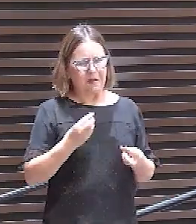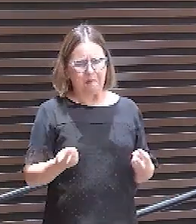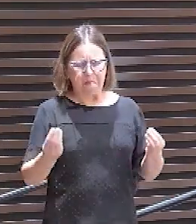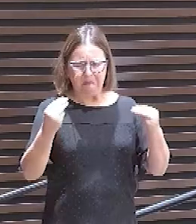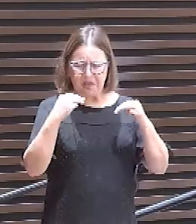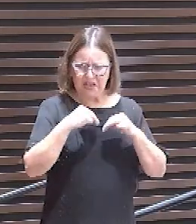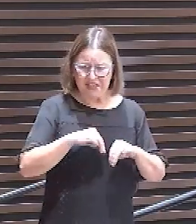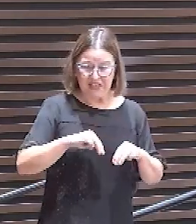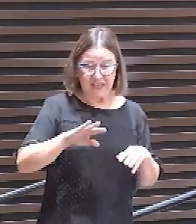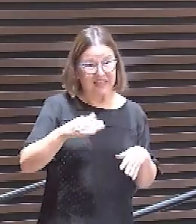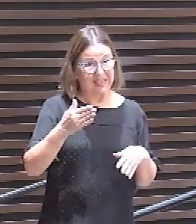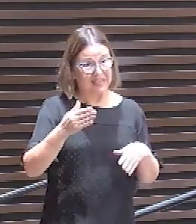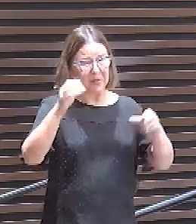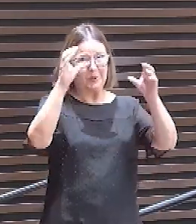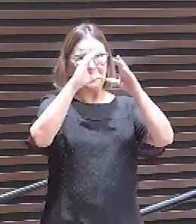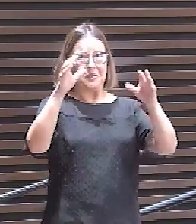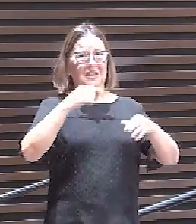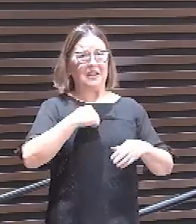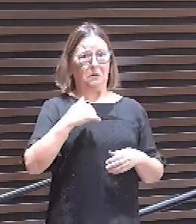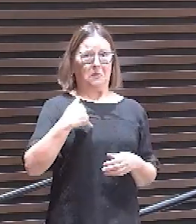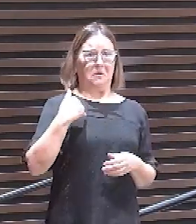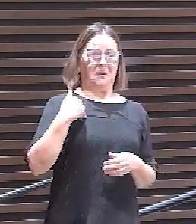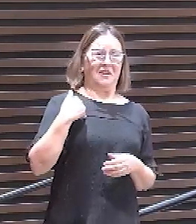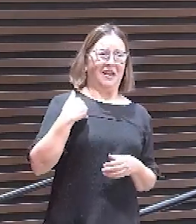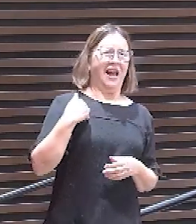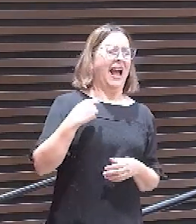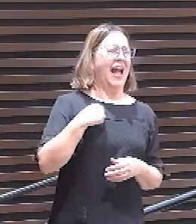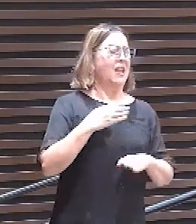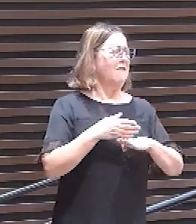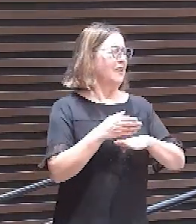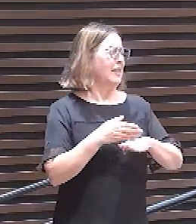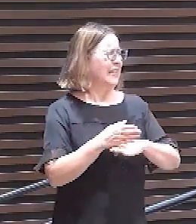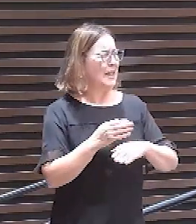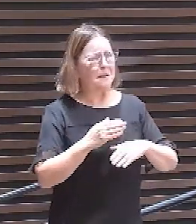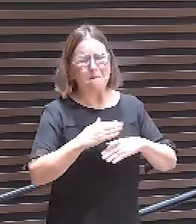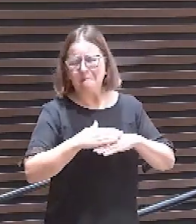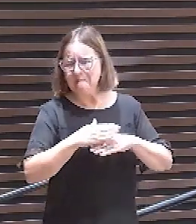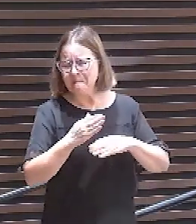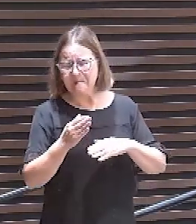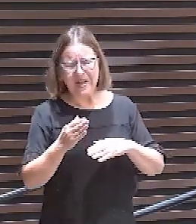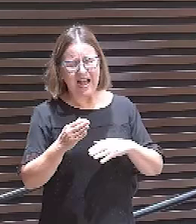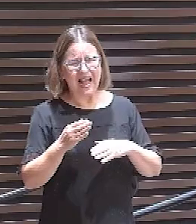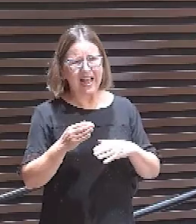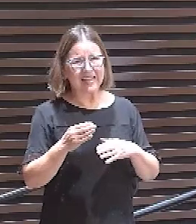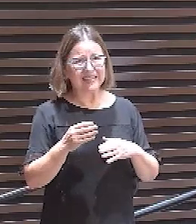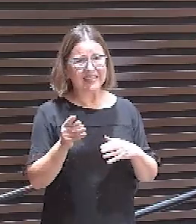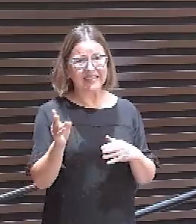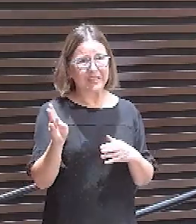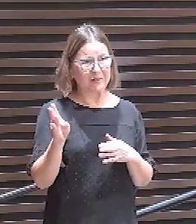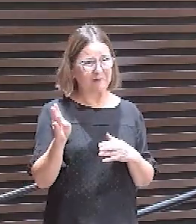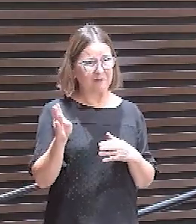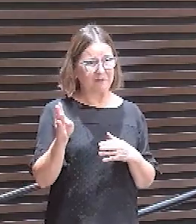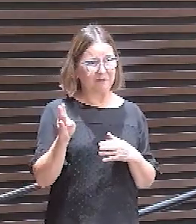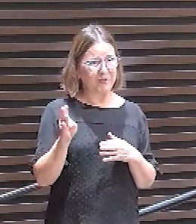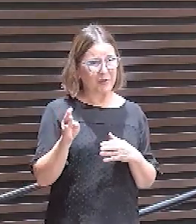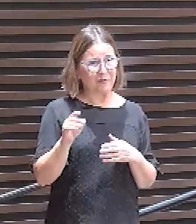eu visitei mais viúva do que você. Aí estraga tudo.